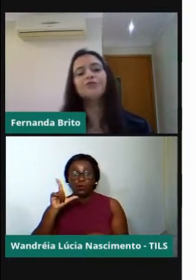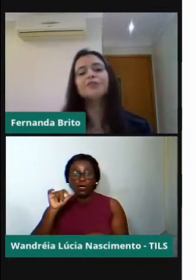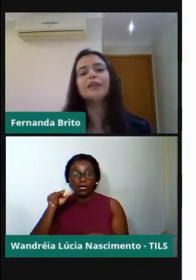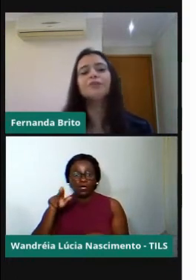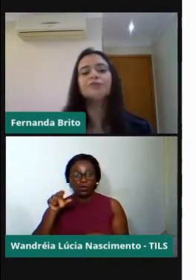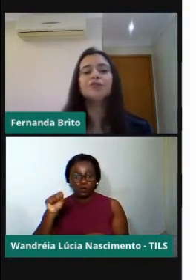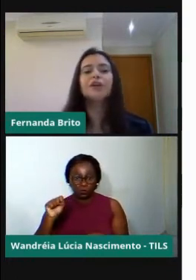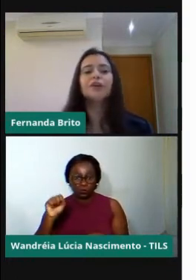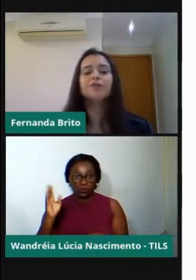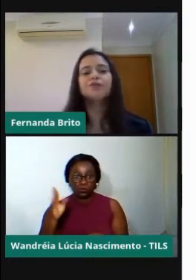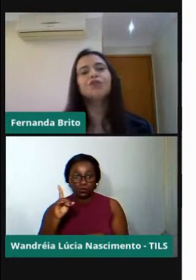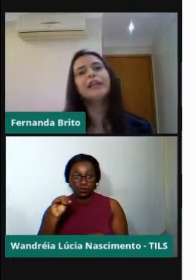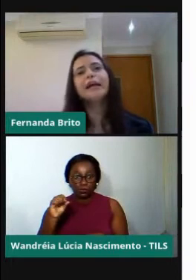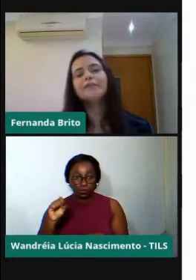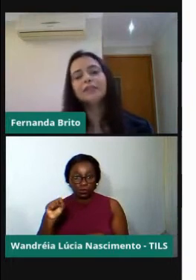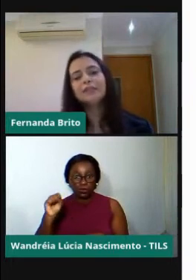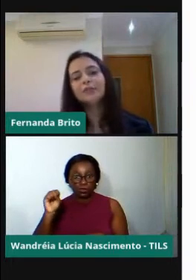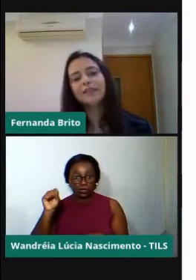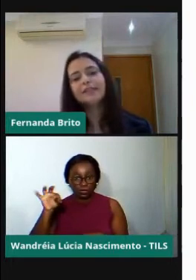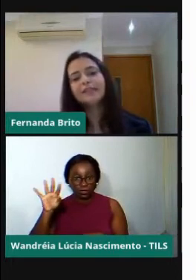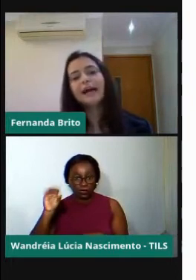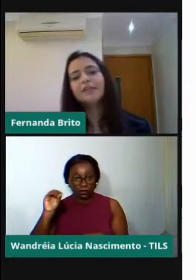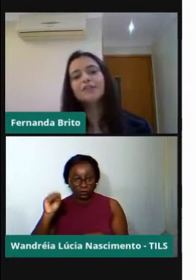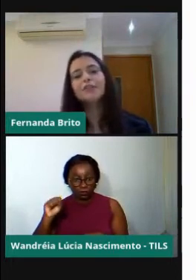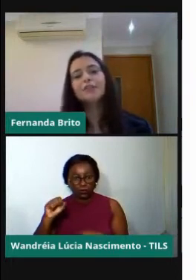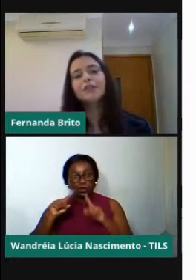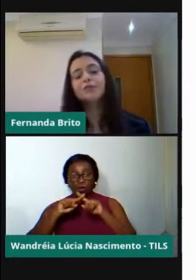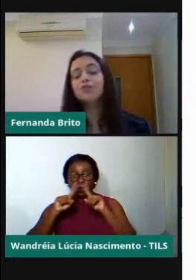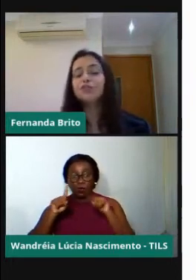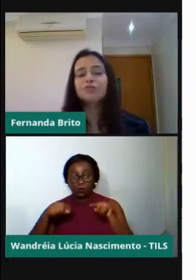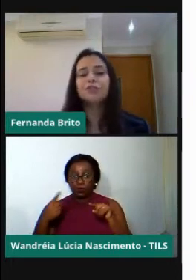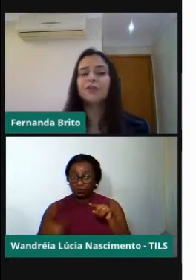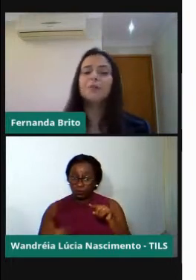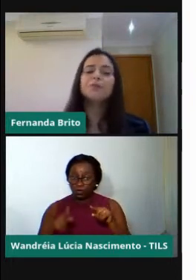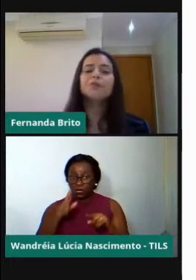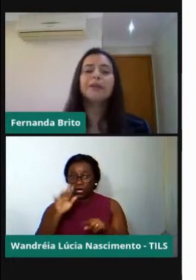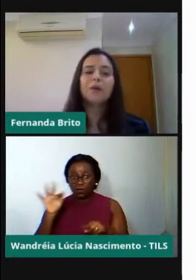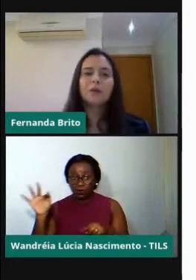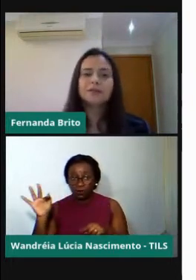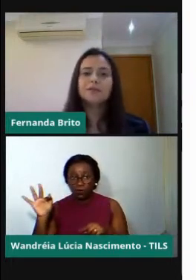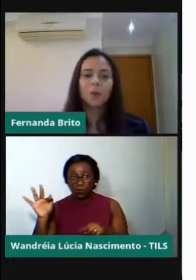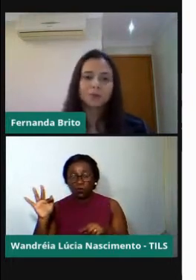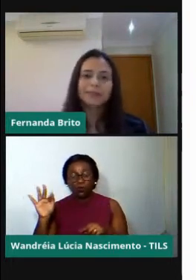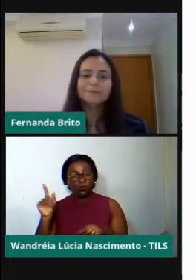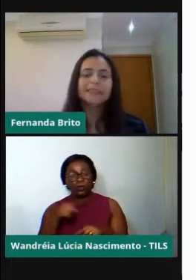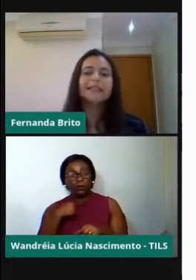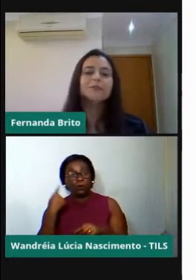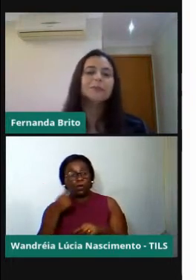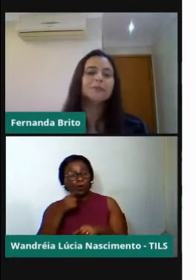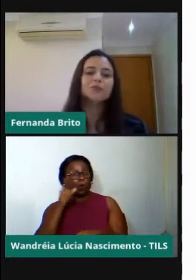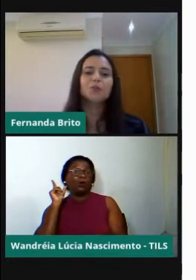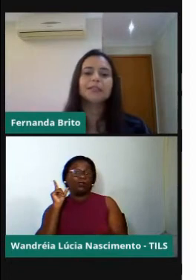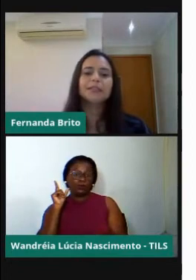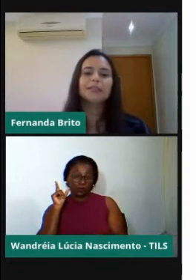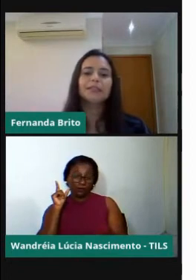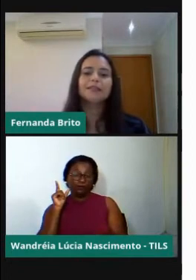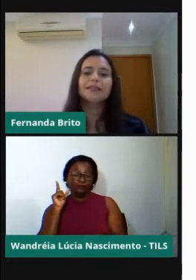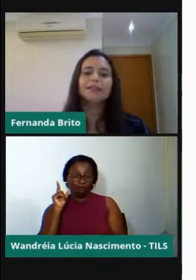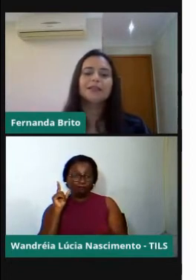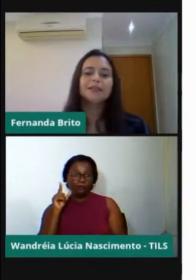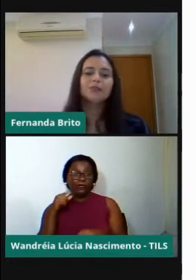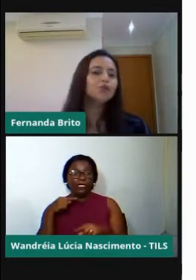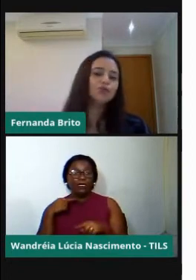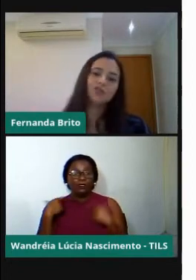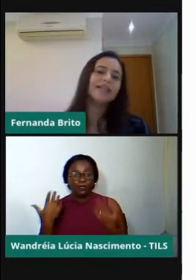né, Linus dos Santos, um funcionário aqui da universidade que nos deixou de forma muito precoce ontem, né, uma pessoa